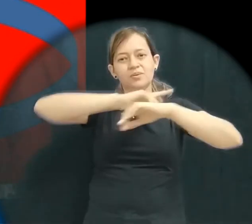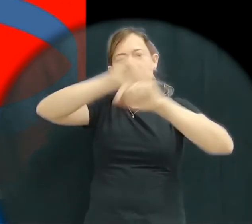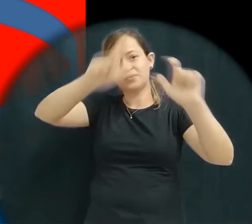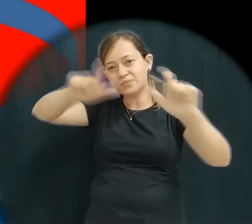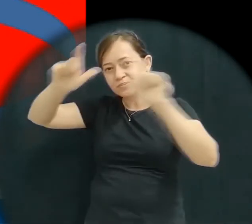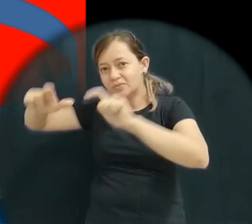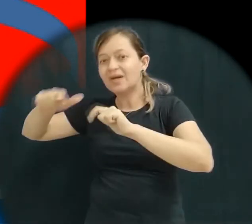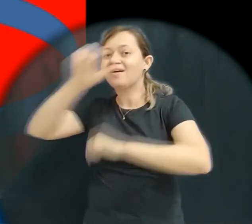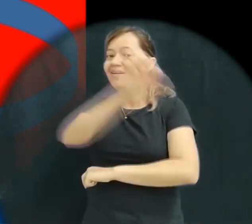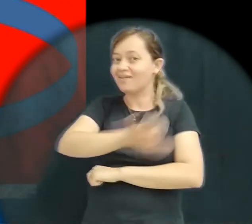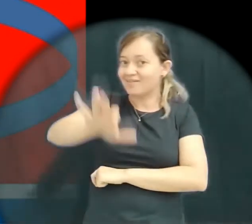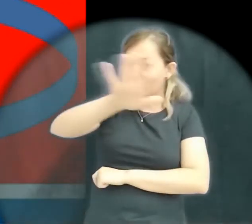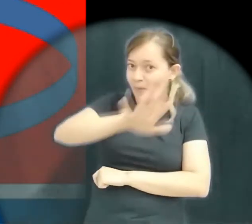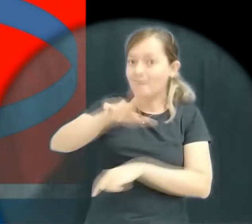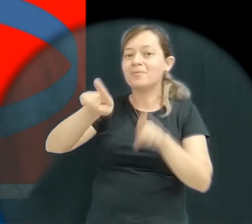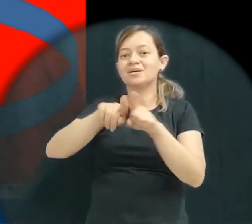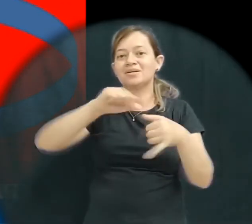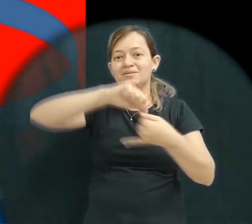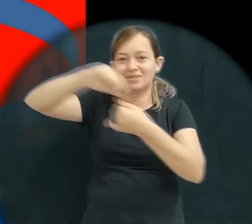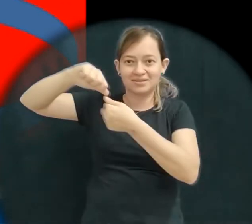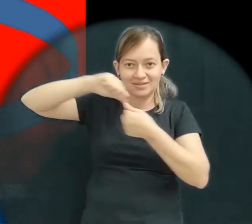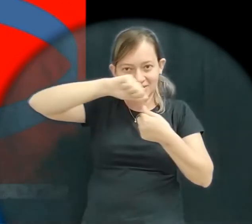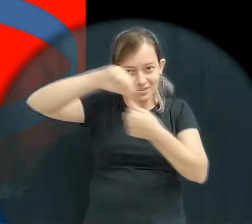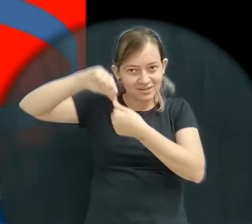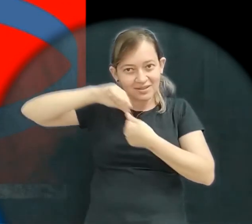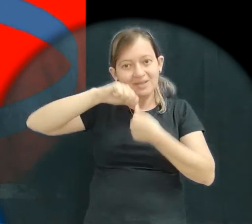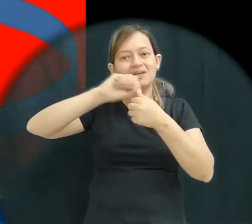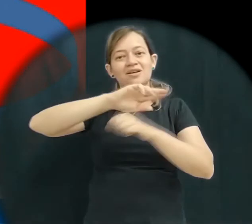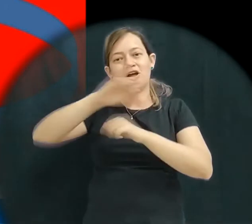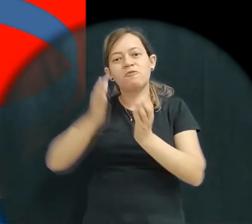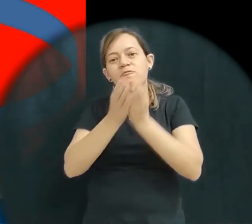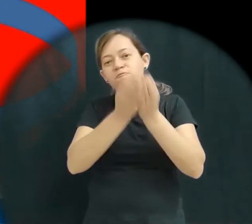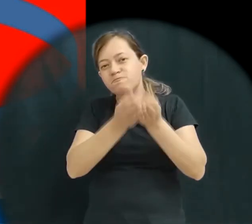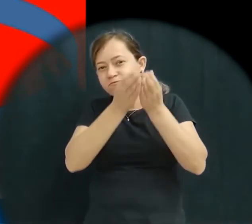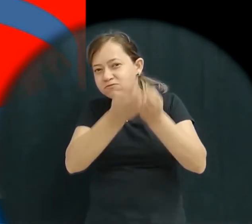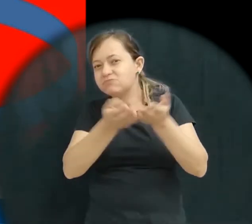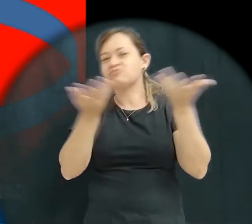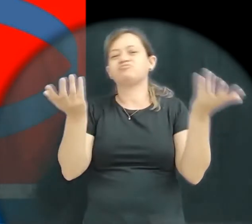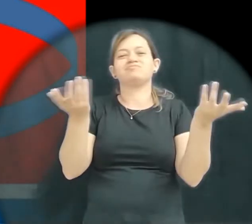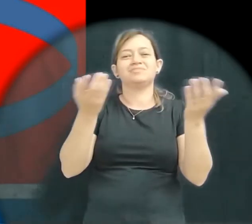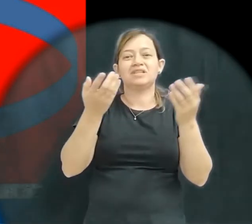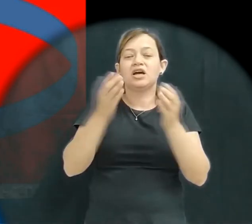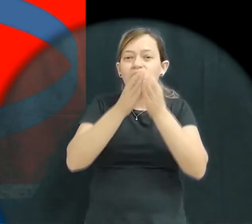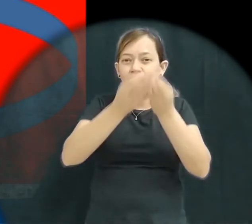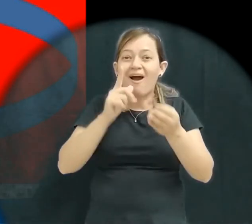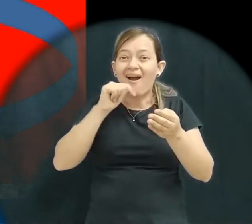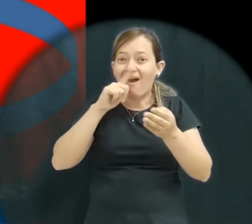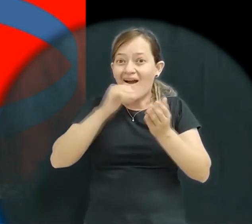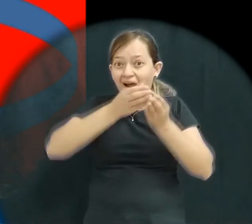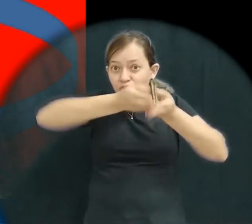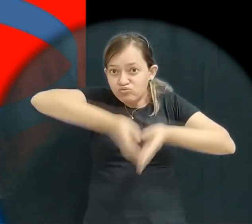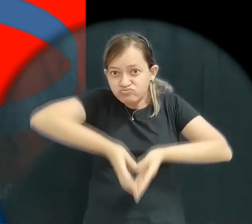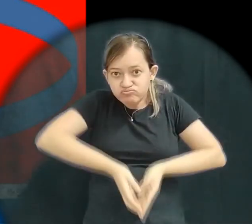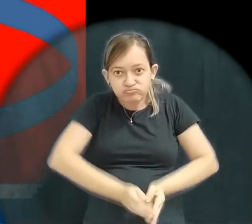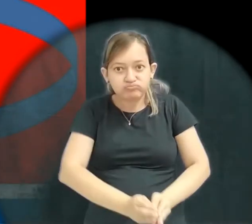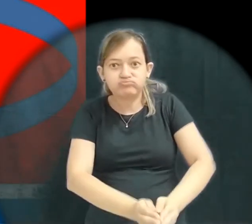territórios, tanto europeu quanto asiático, e também dos navios, porta-aviões nucleares e submarinos nucleares que tinham